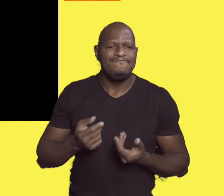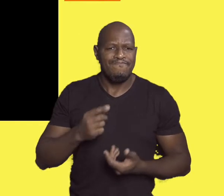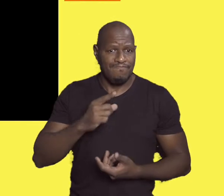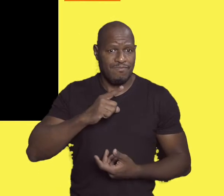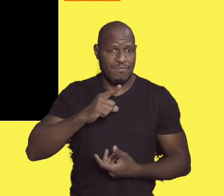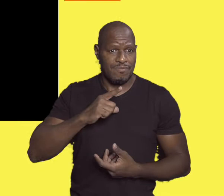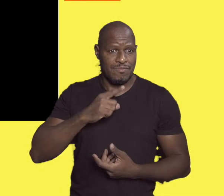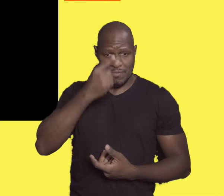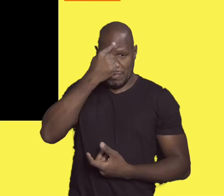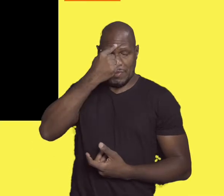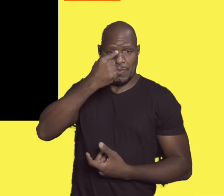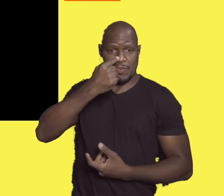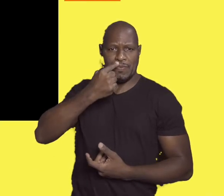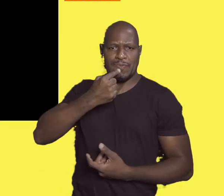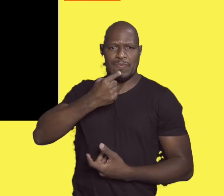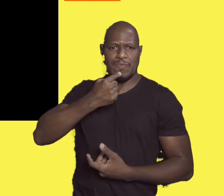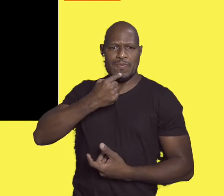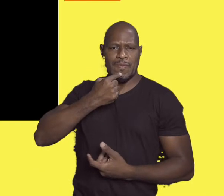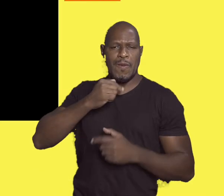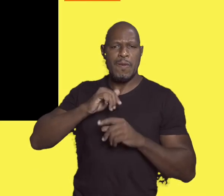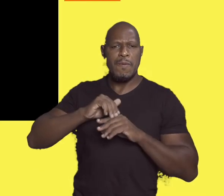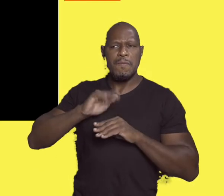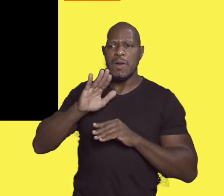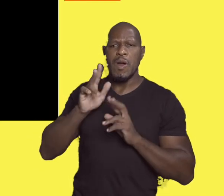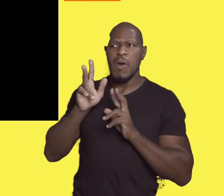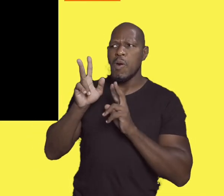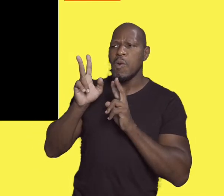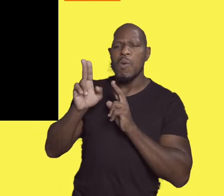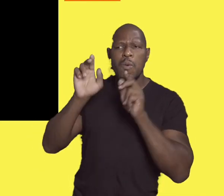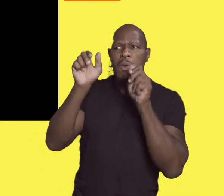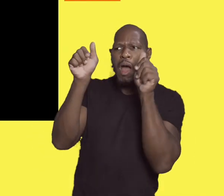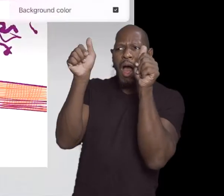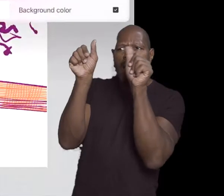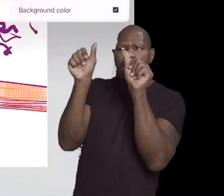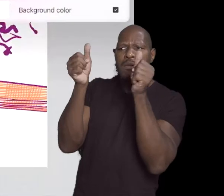tem um perfil mais das estátuas.